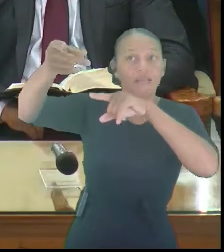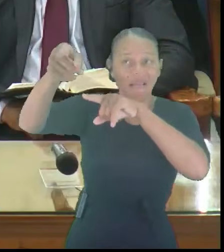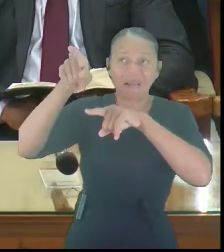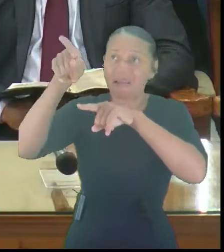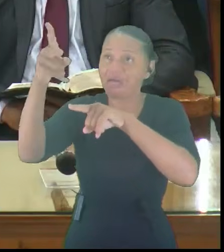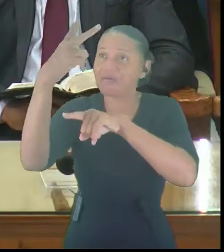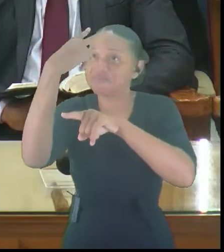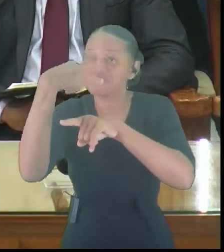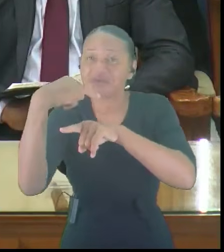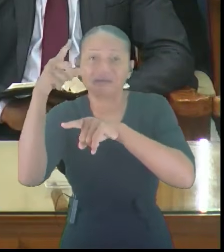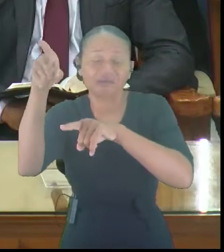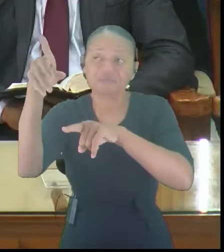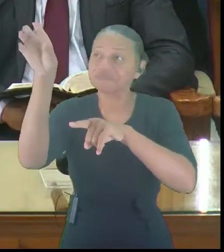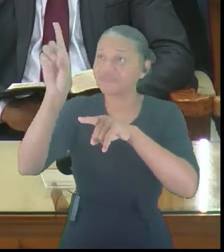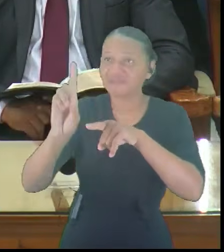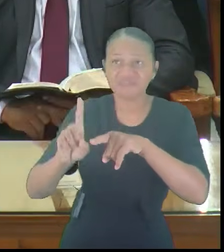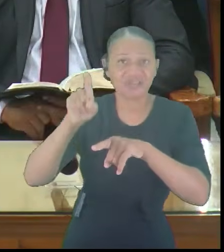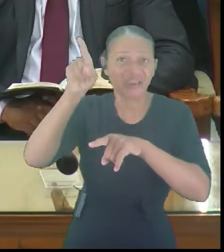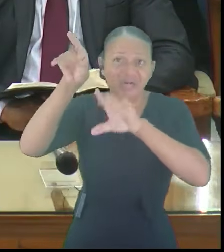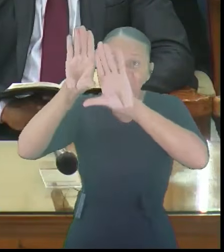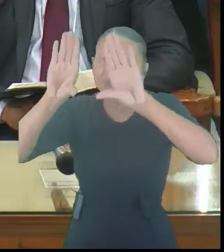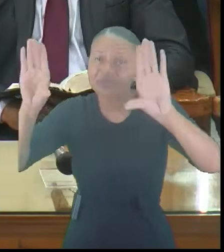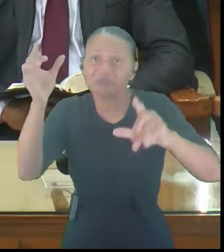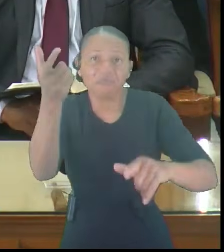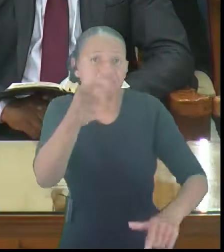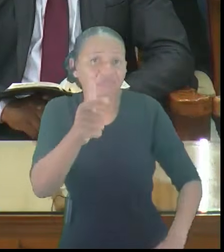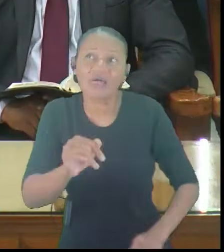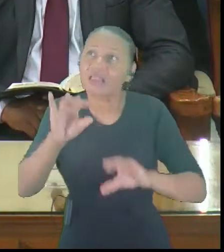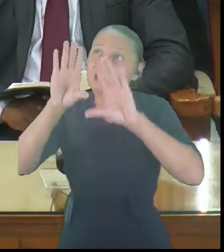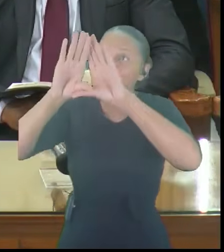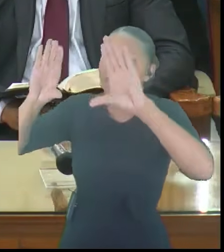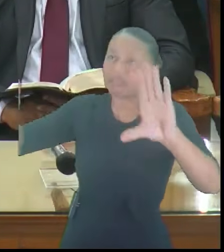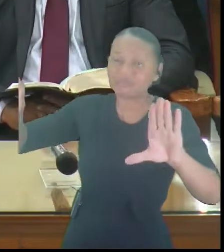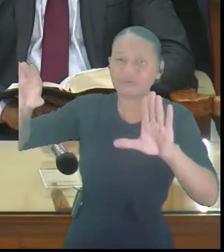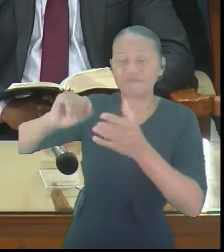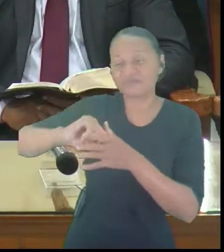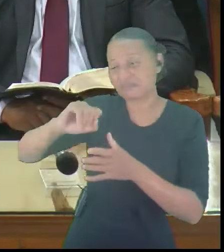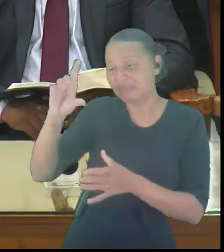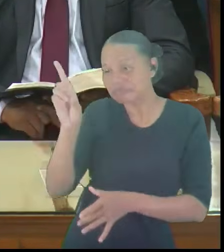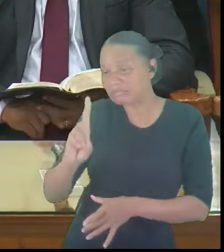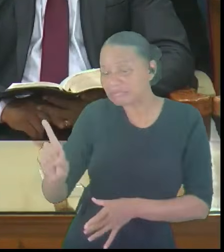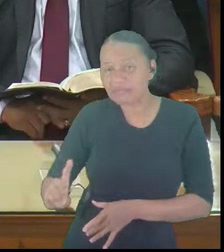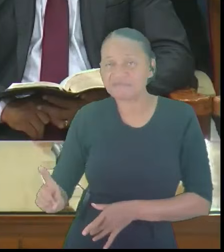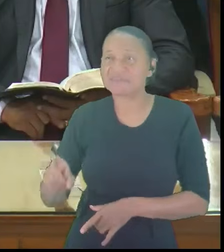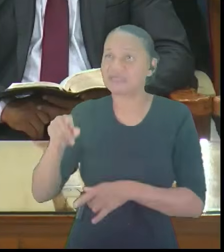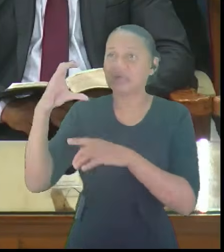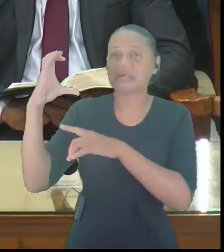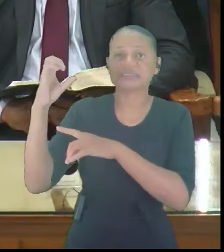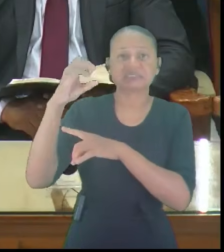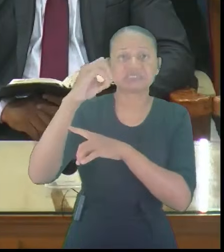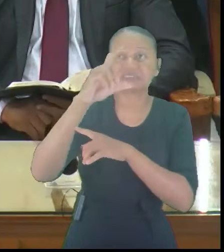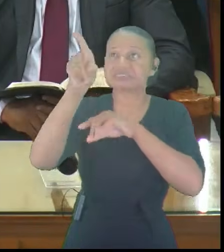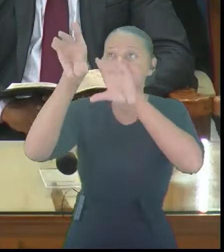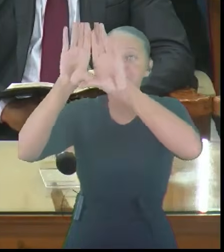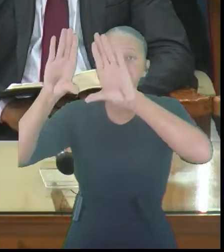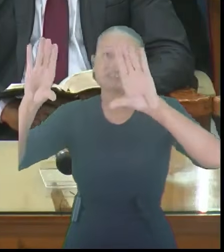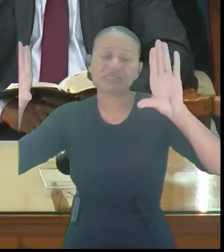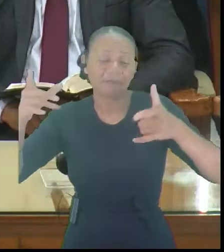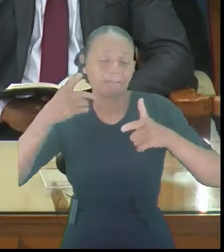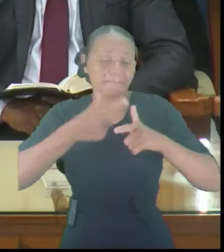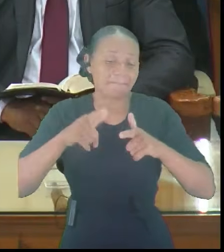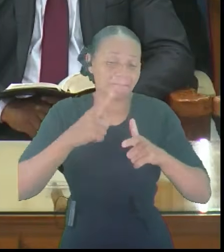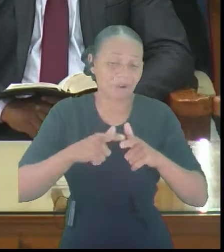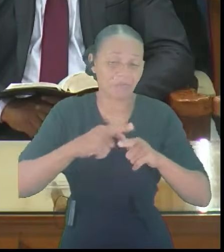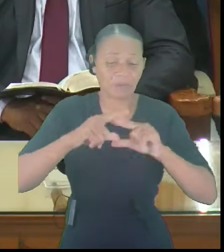no céu não vai ter deficiente, lá no céu não vai ter aleijado, lá no céu não vai ter câncer, lá no céu não vai ter problemas